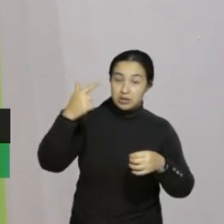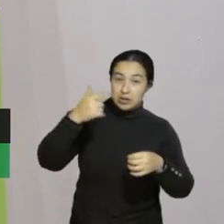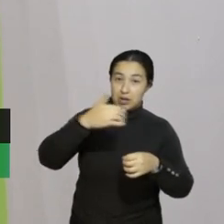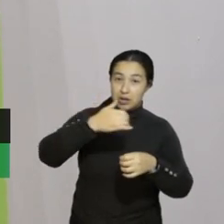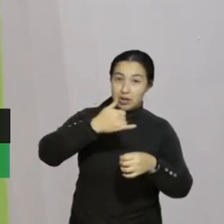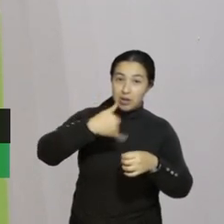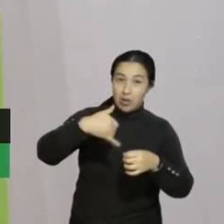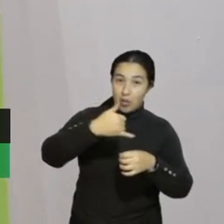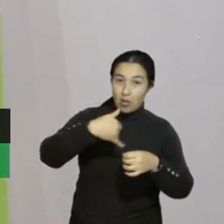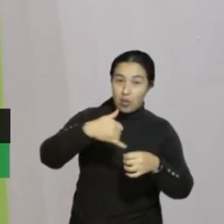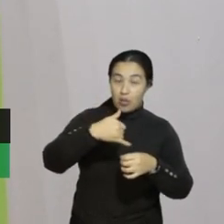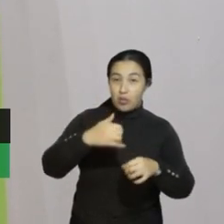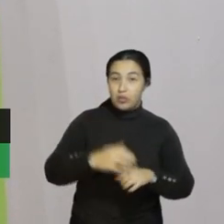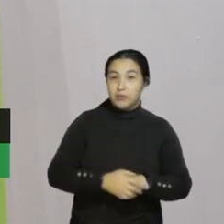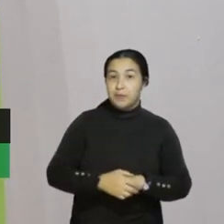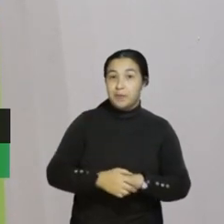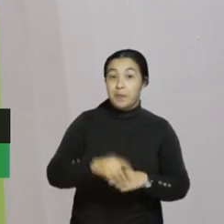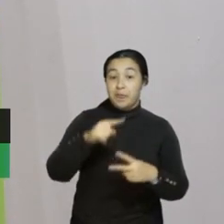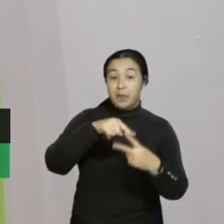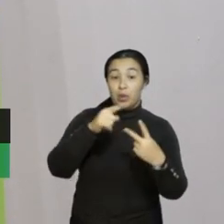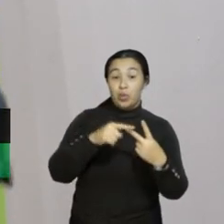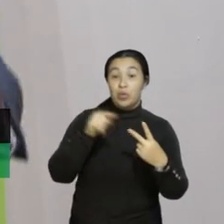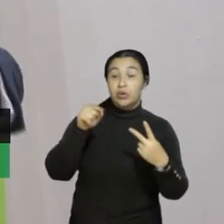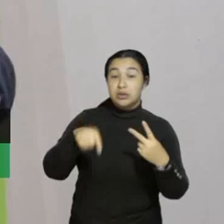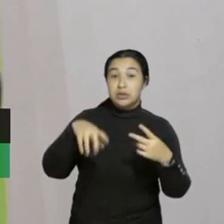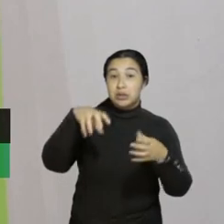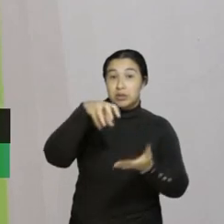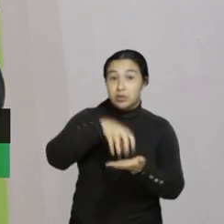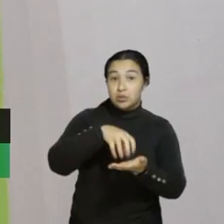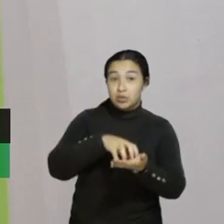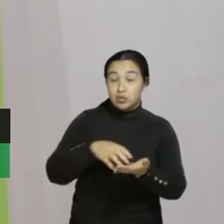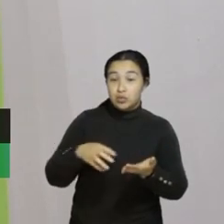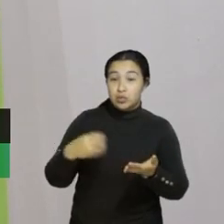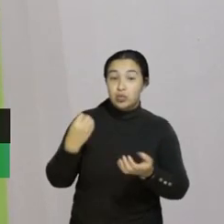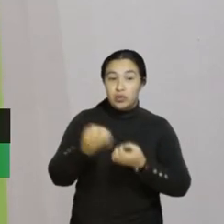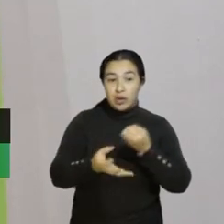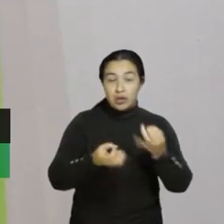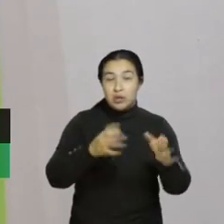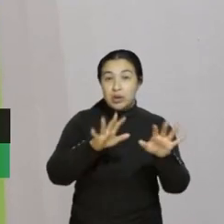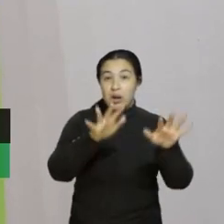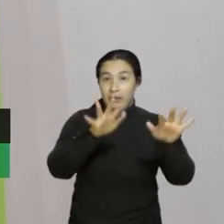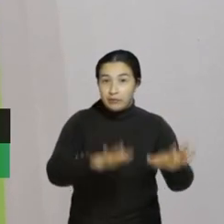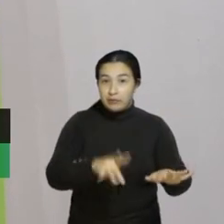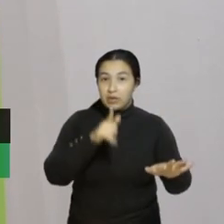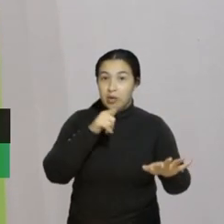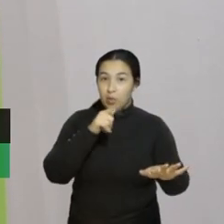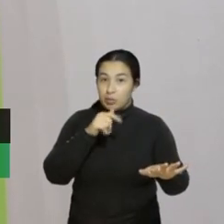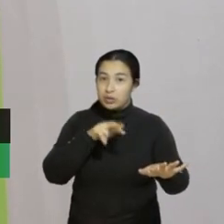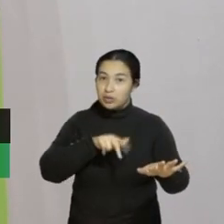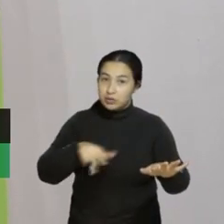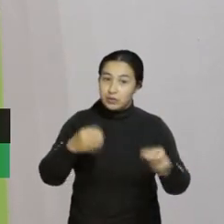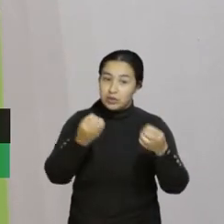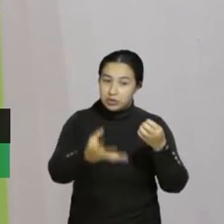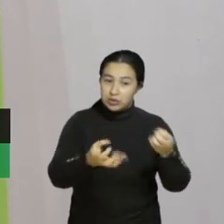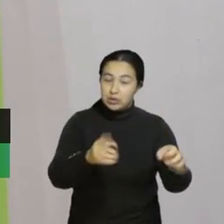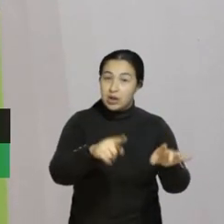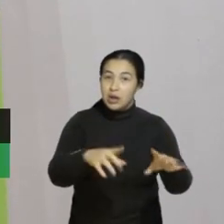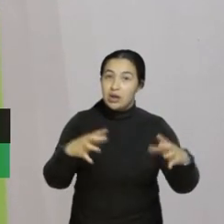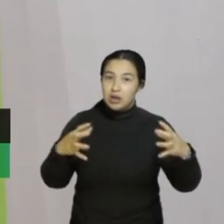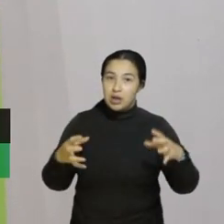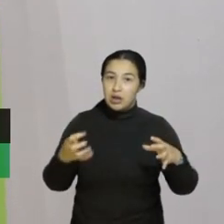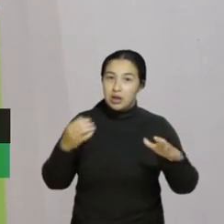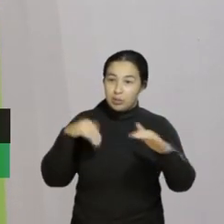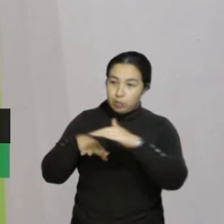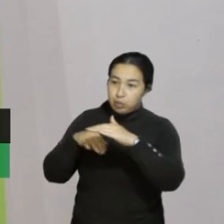uma igreja, eles viraram um centro de recolhimento de donativos e de logística, onde os caminhões eram carregados para